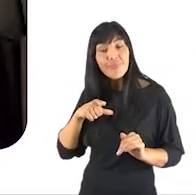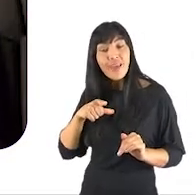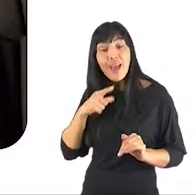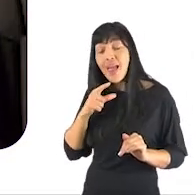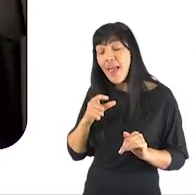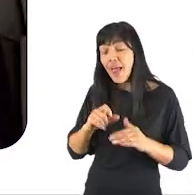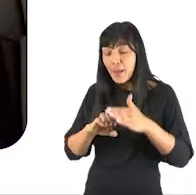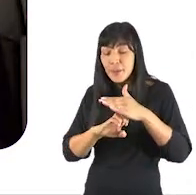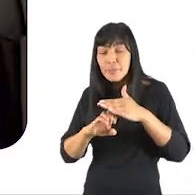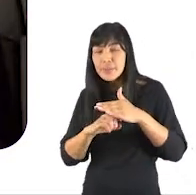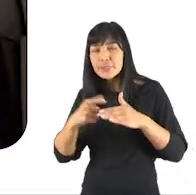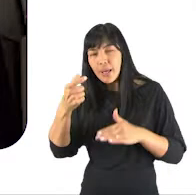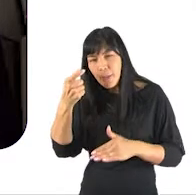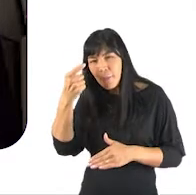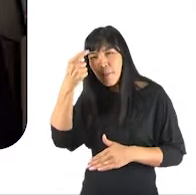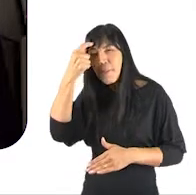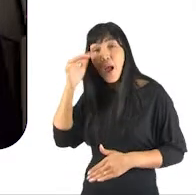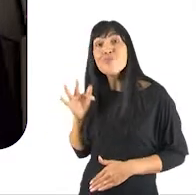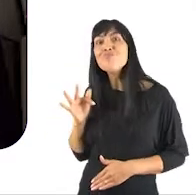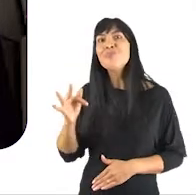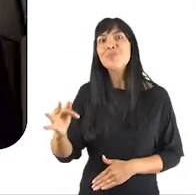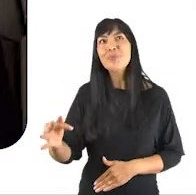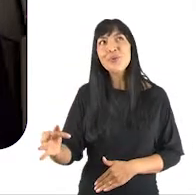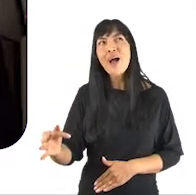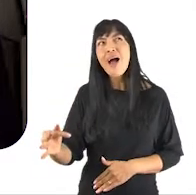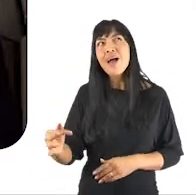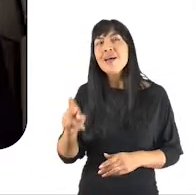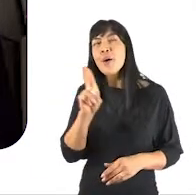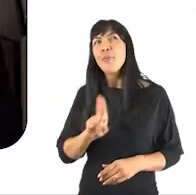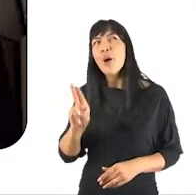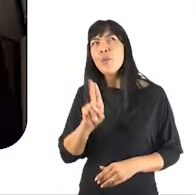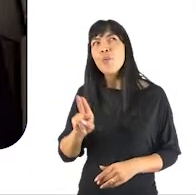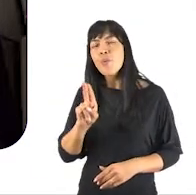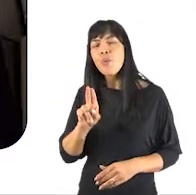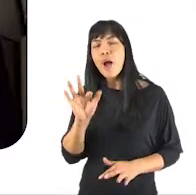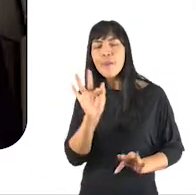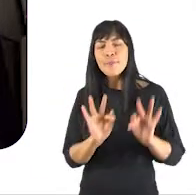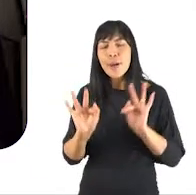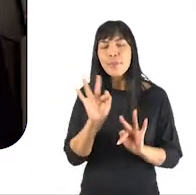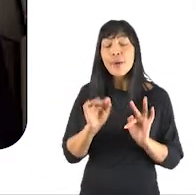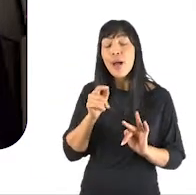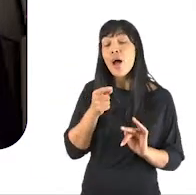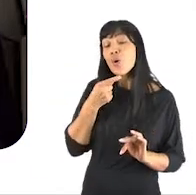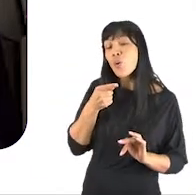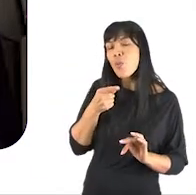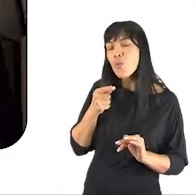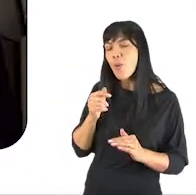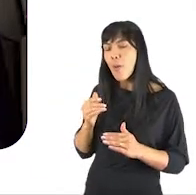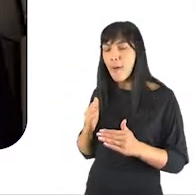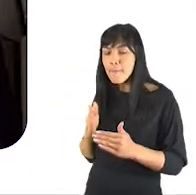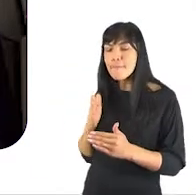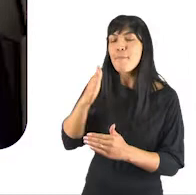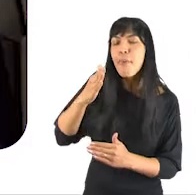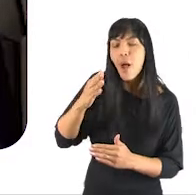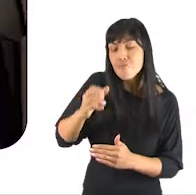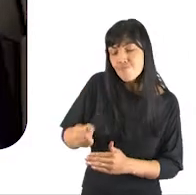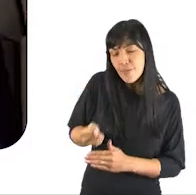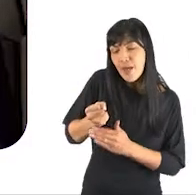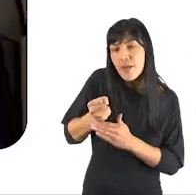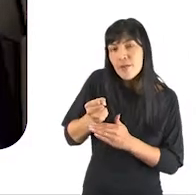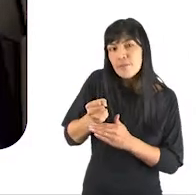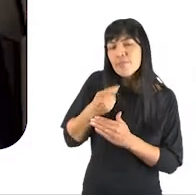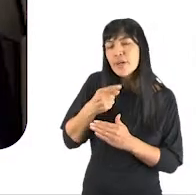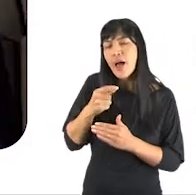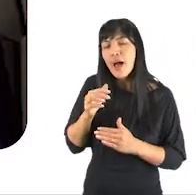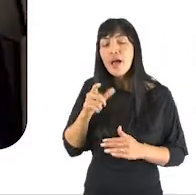a empresa consciente do futuro, que vai usar a tecnologia como uma alavanca para se